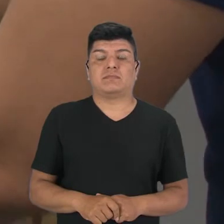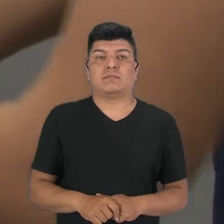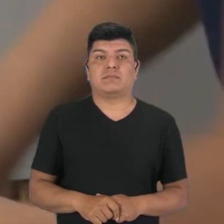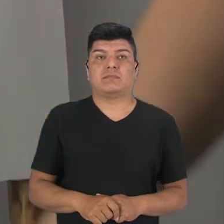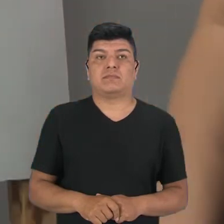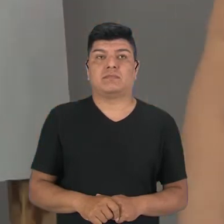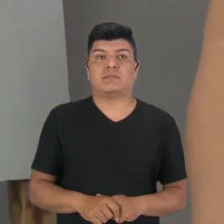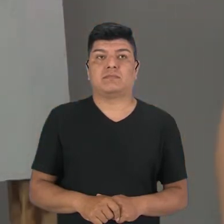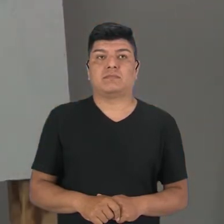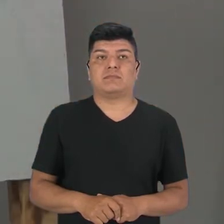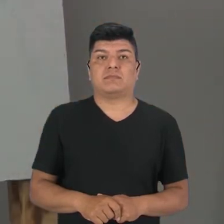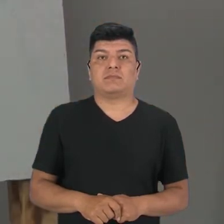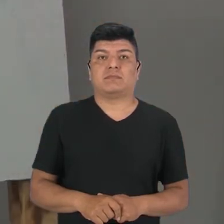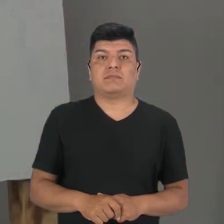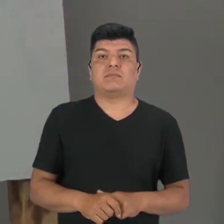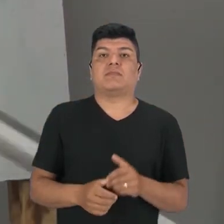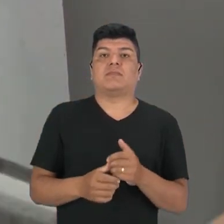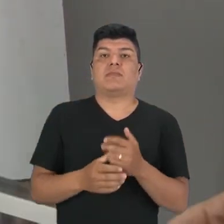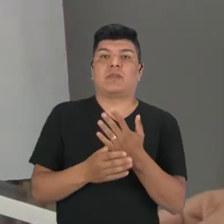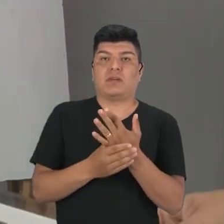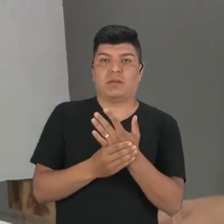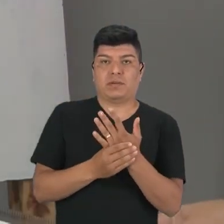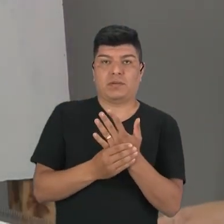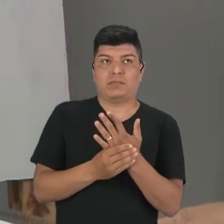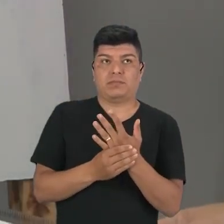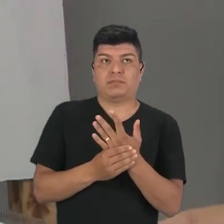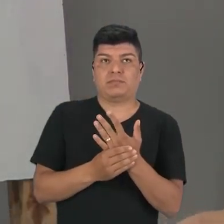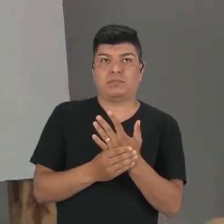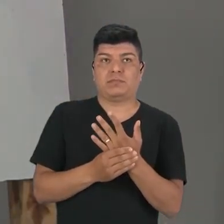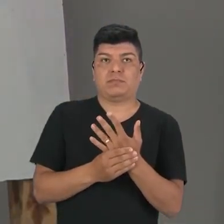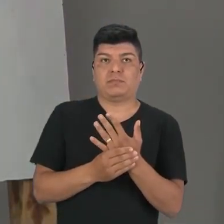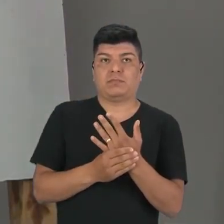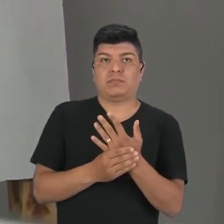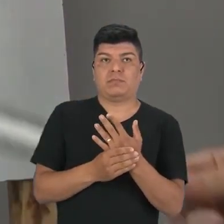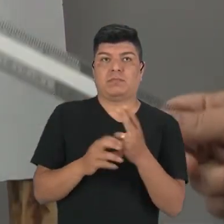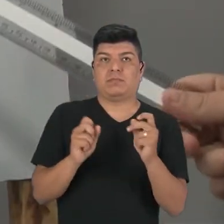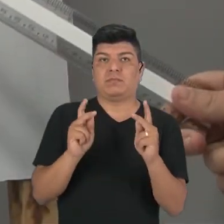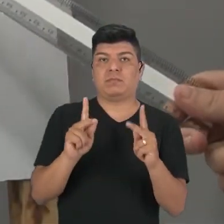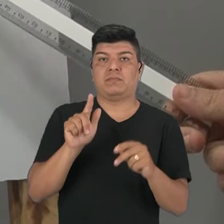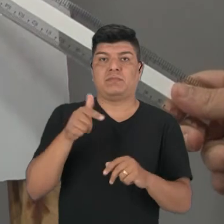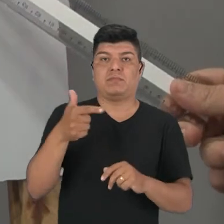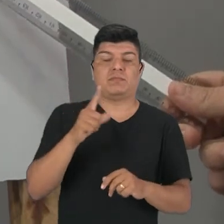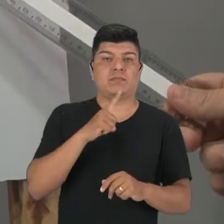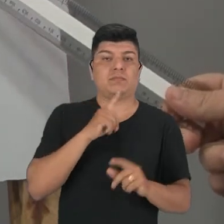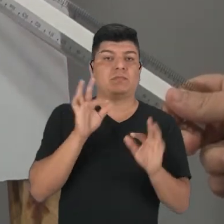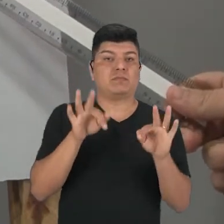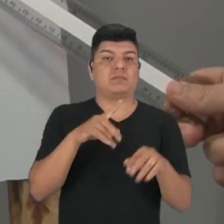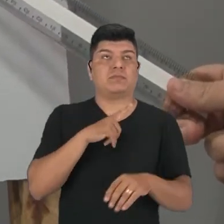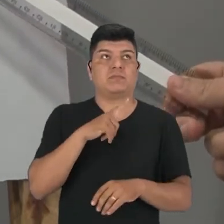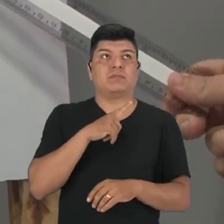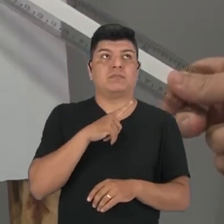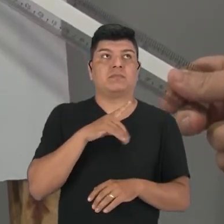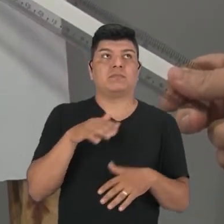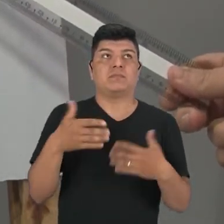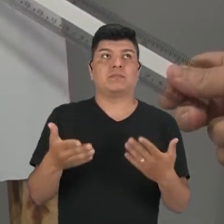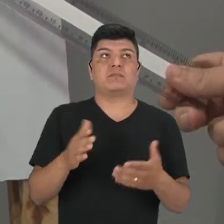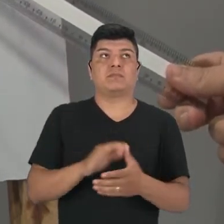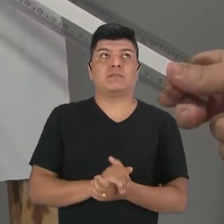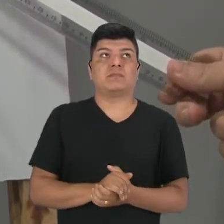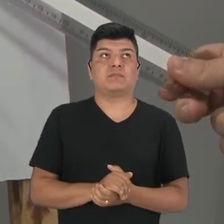os herbívoros Ok herbívoros e depois nós por último nós temos